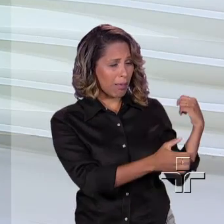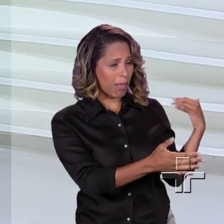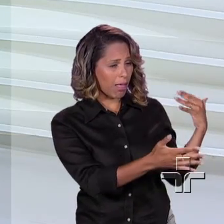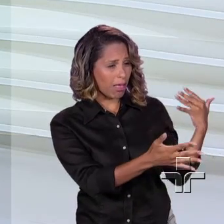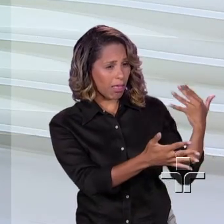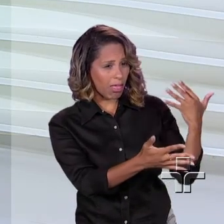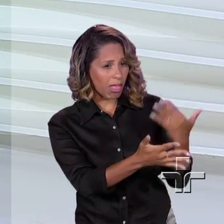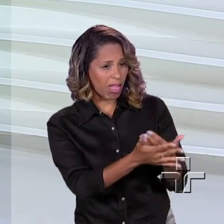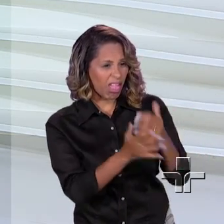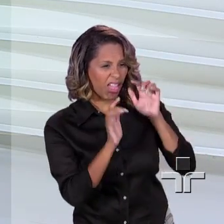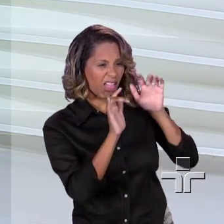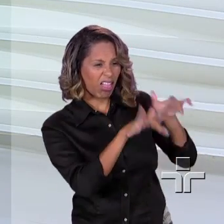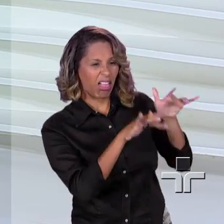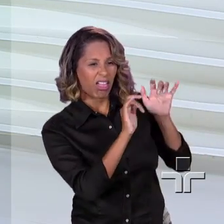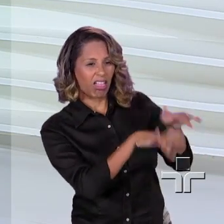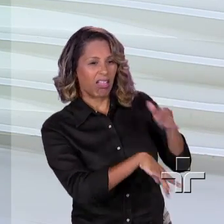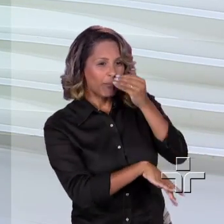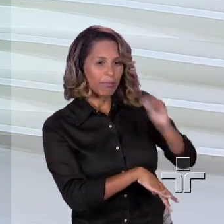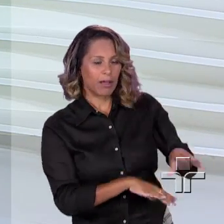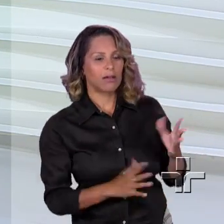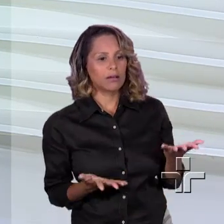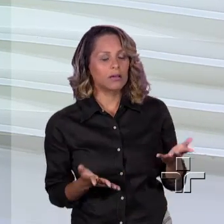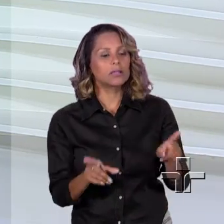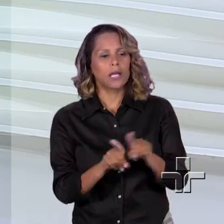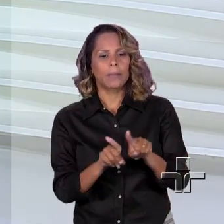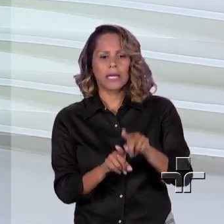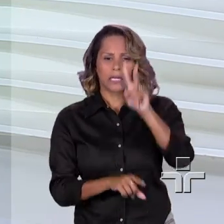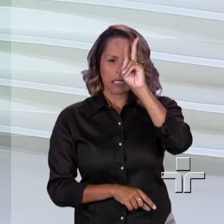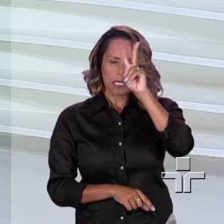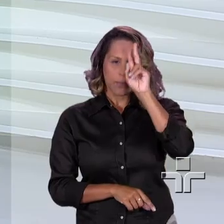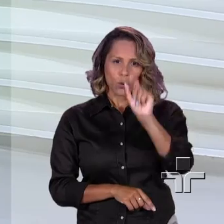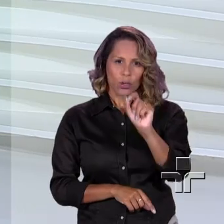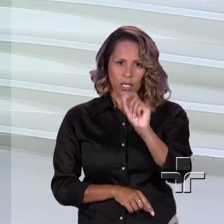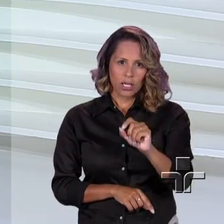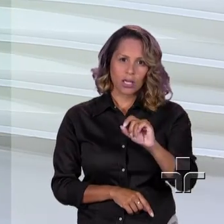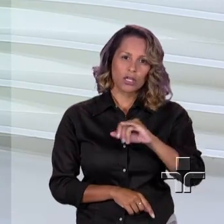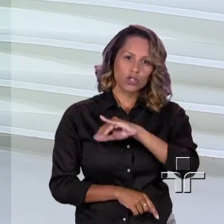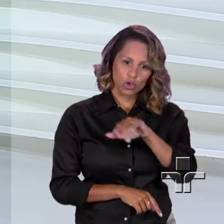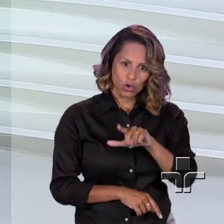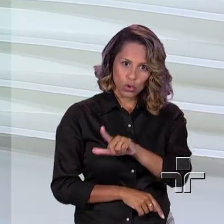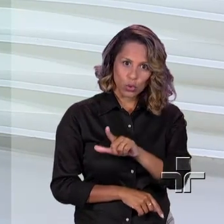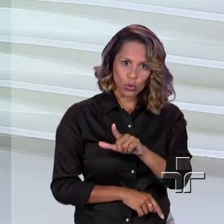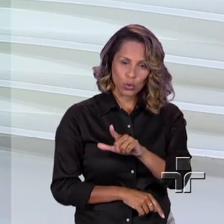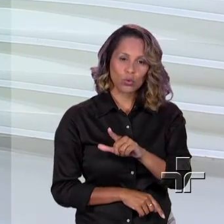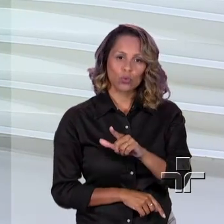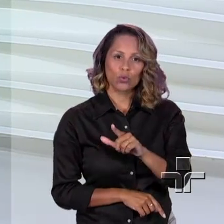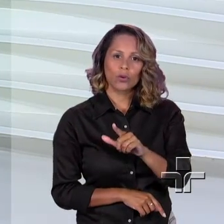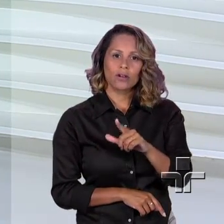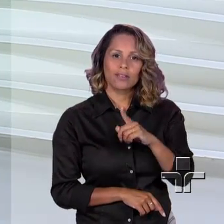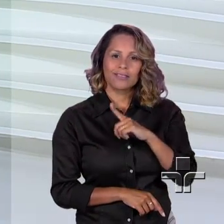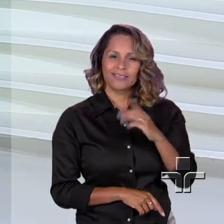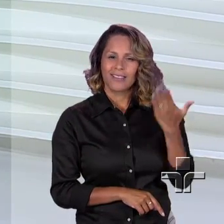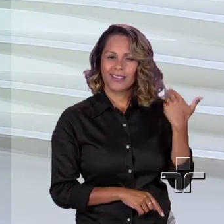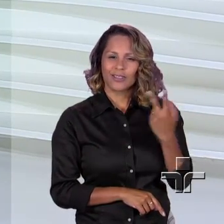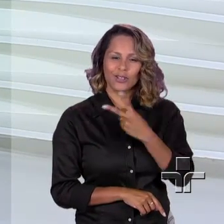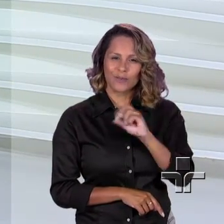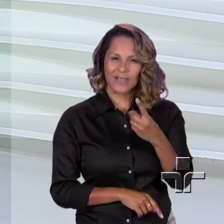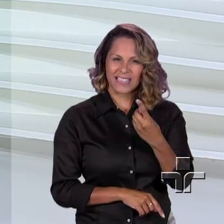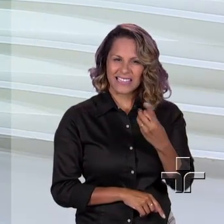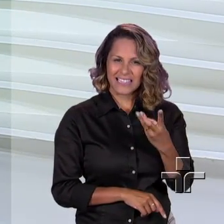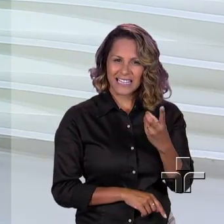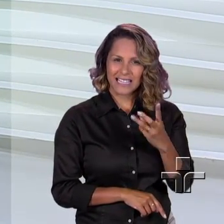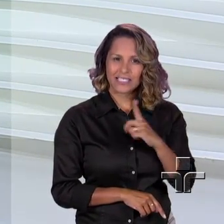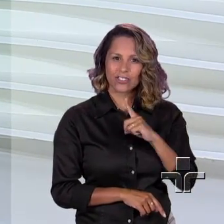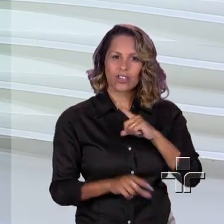lembro em junho de 2013, a cartaz que mais gostei não é 20 centavos, a questão do aumento do tarifa do